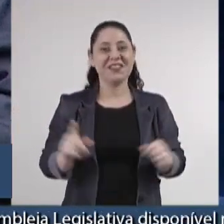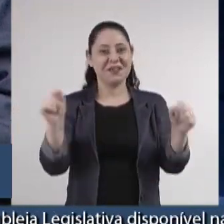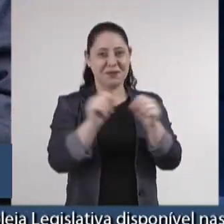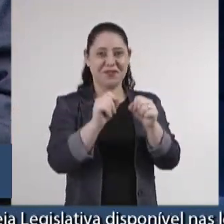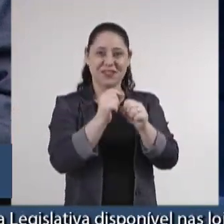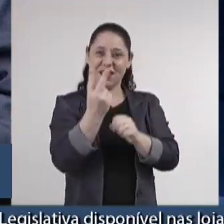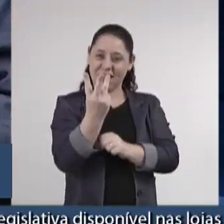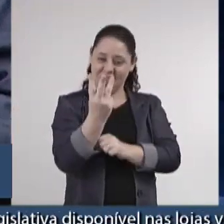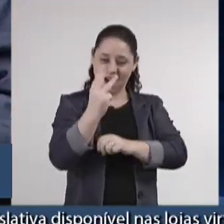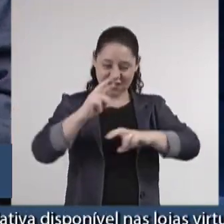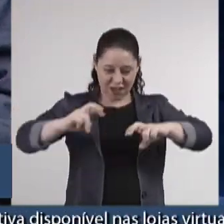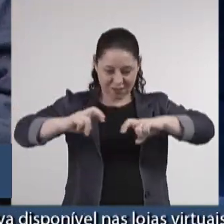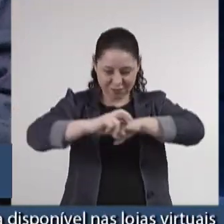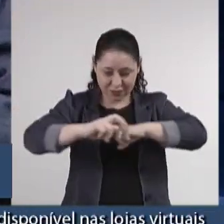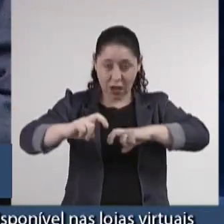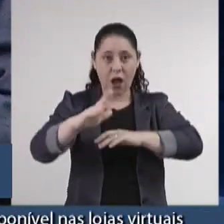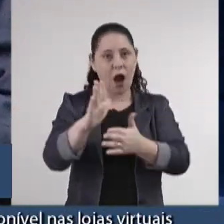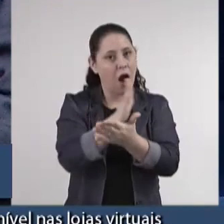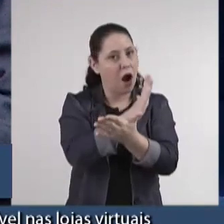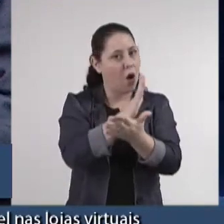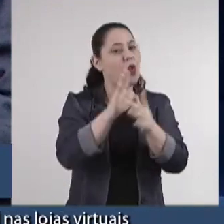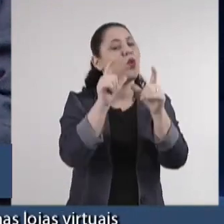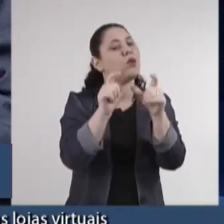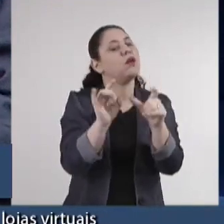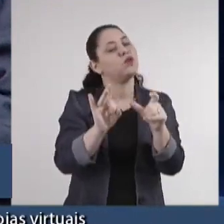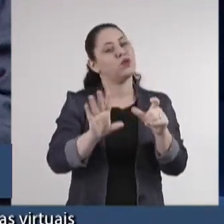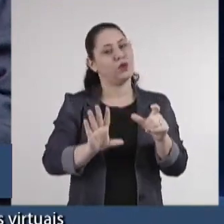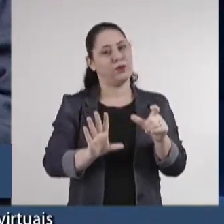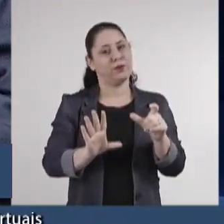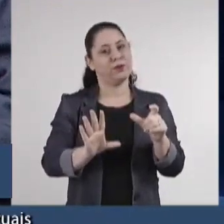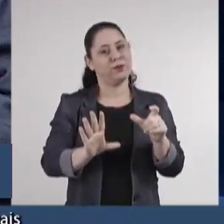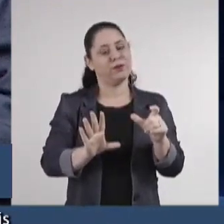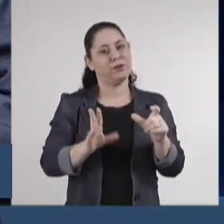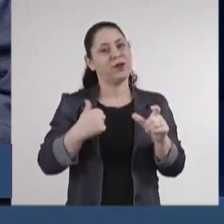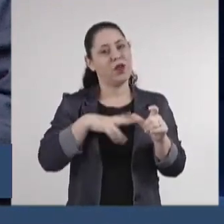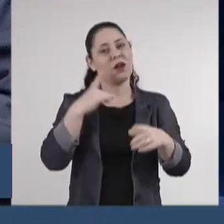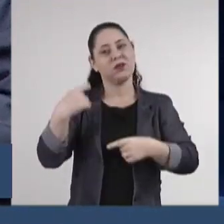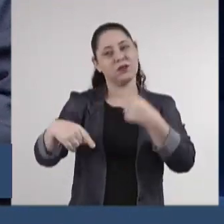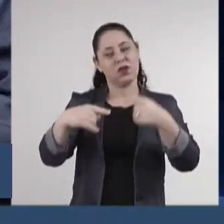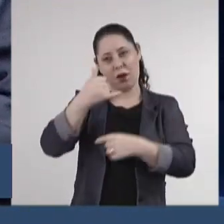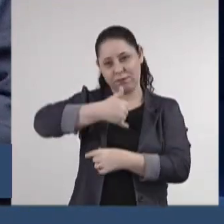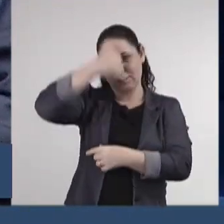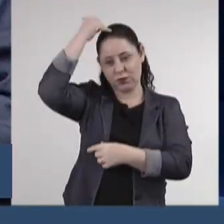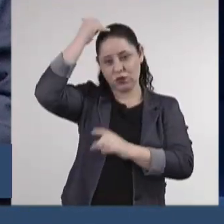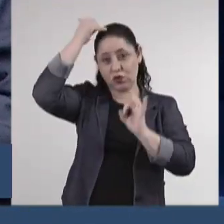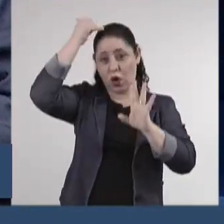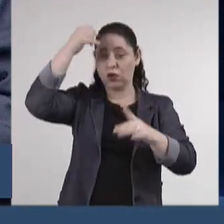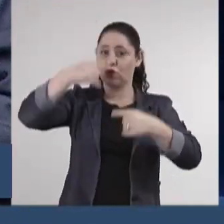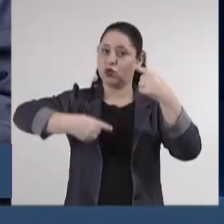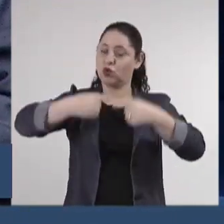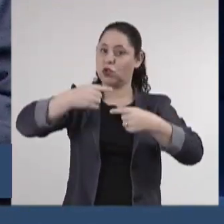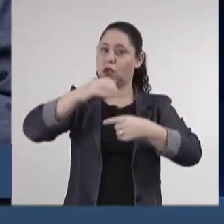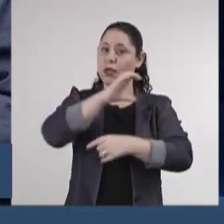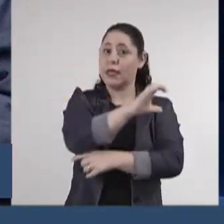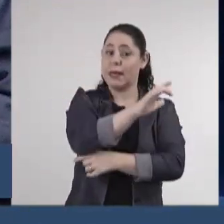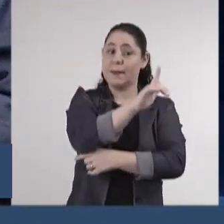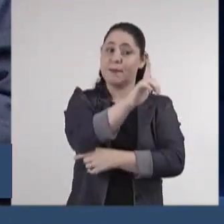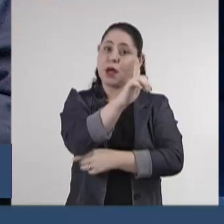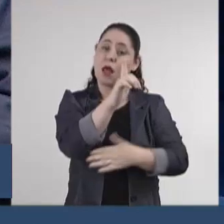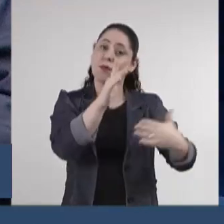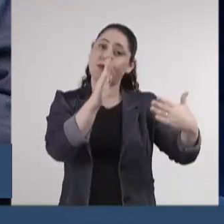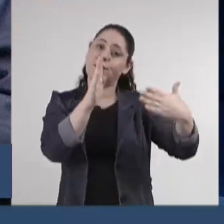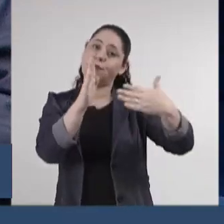fazer terceira pista, em alguns pontos, e nós discutimos, Júnior Mock, só Campo